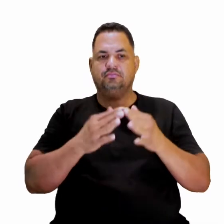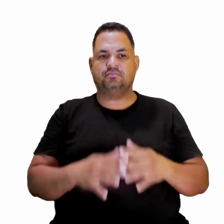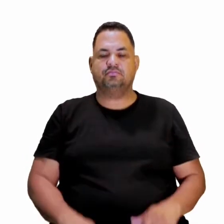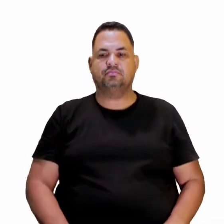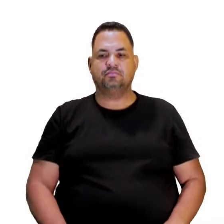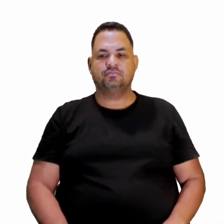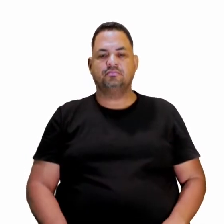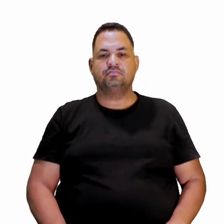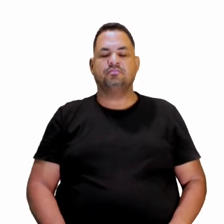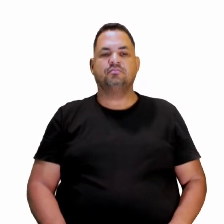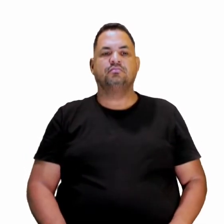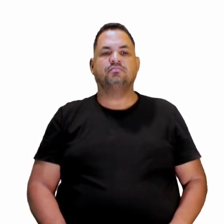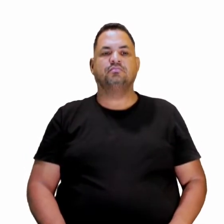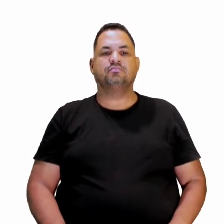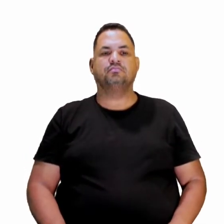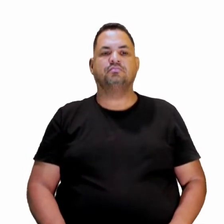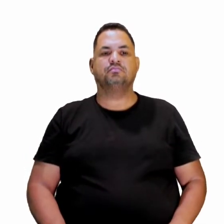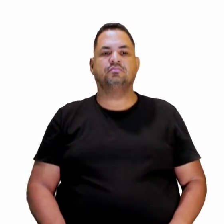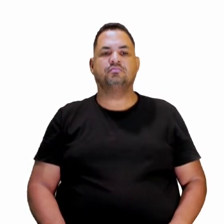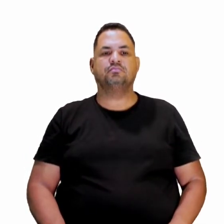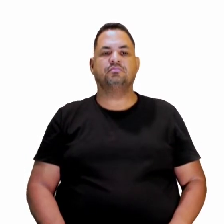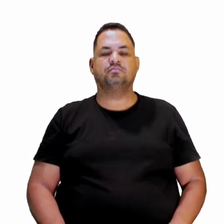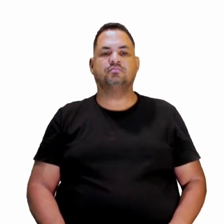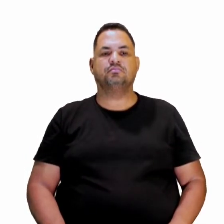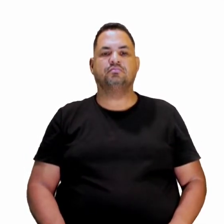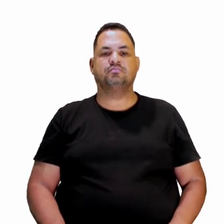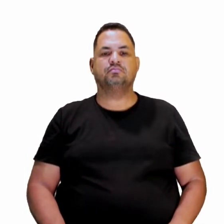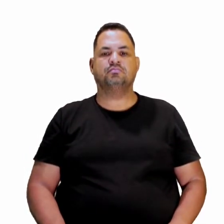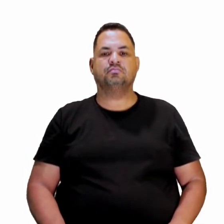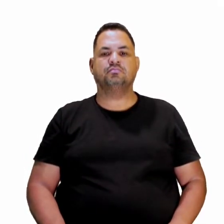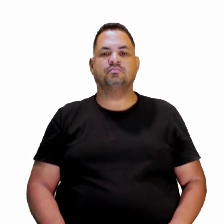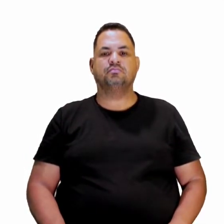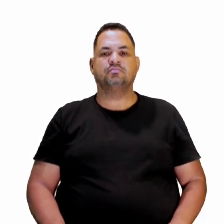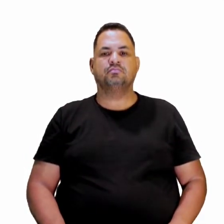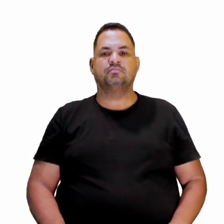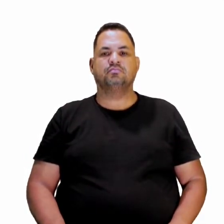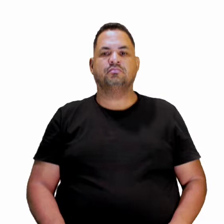behave. Com o meu ed, fica